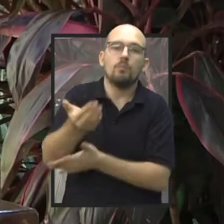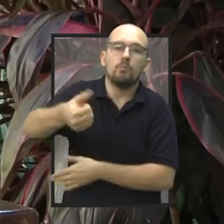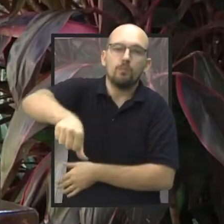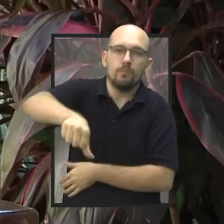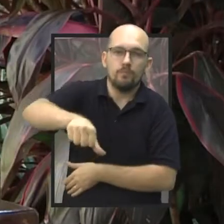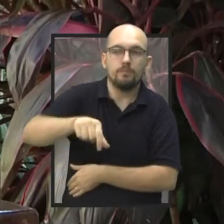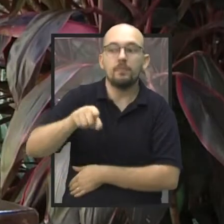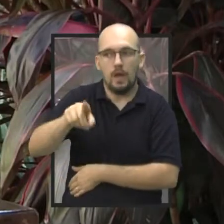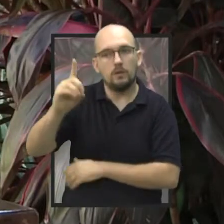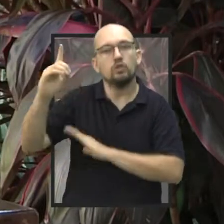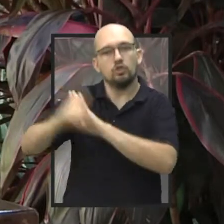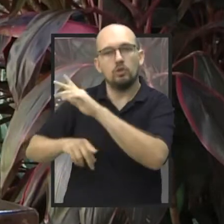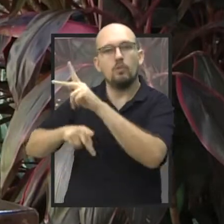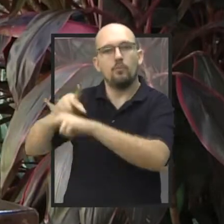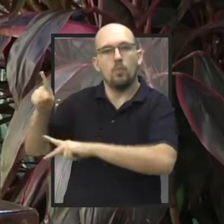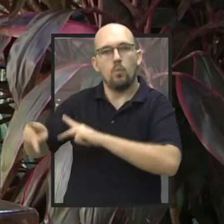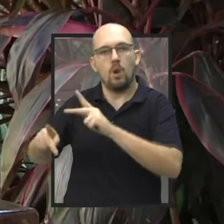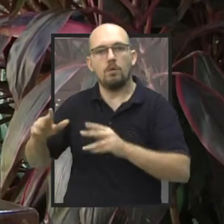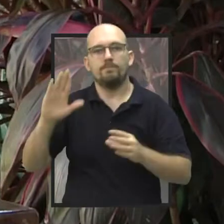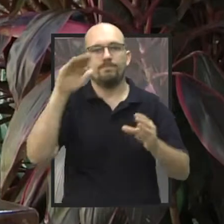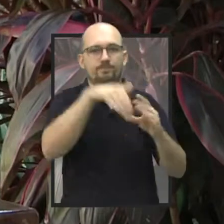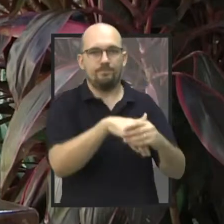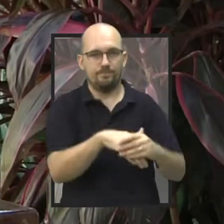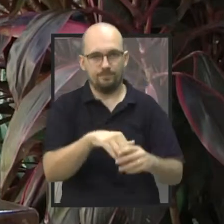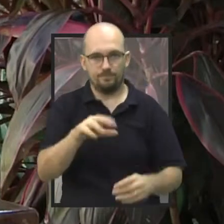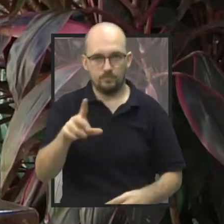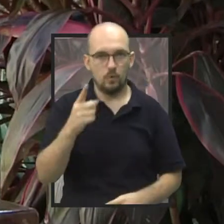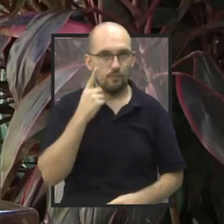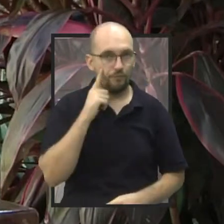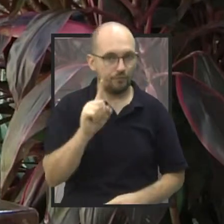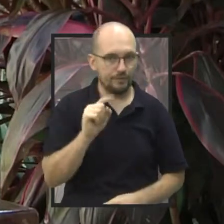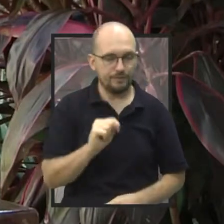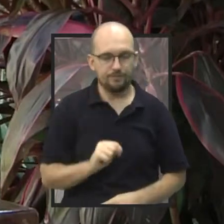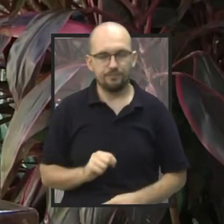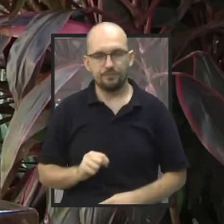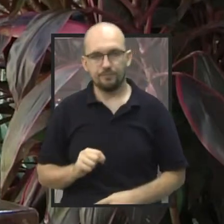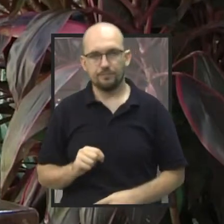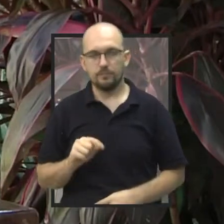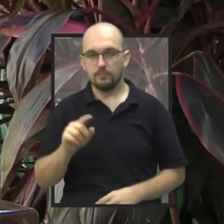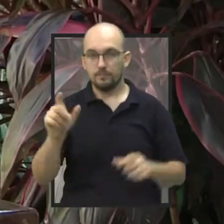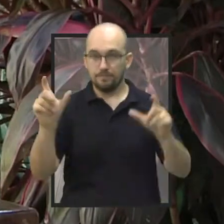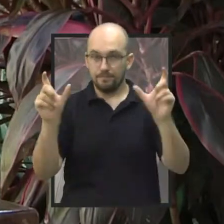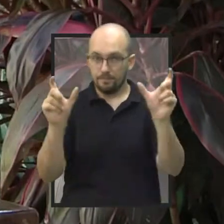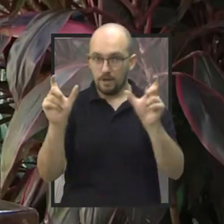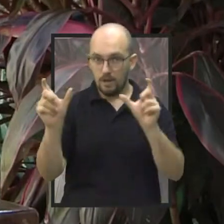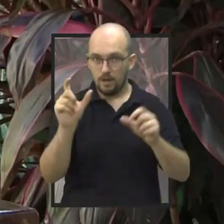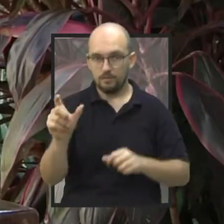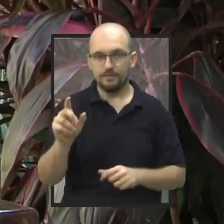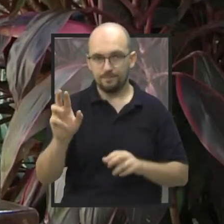direito popular. Então veja bem, aí nós estamos no referendo.